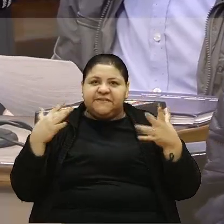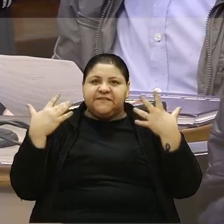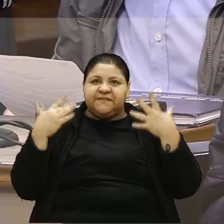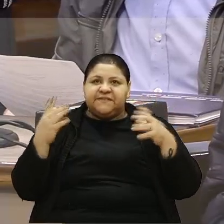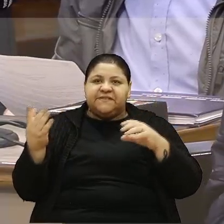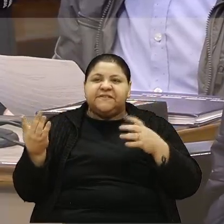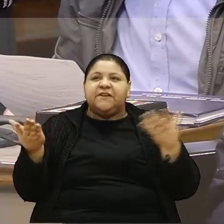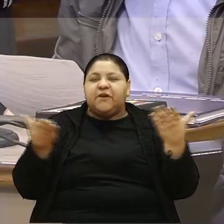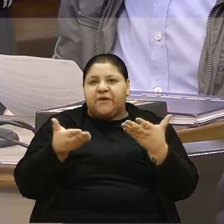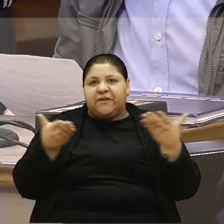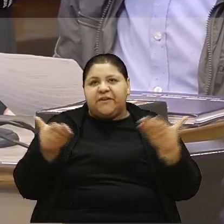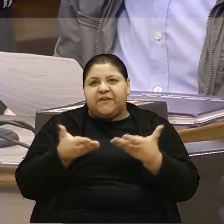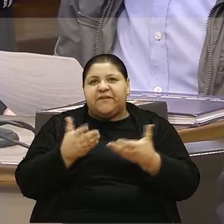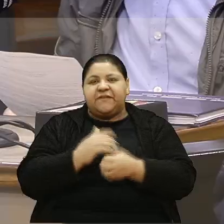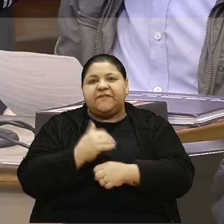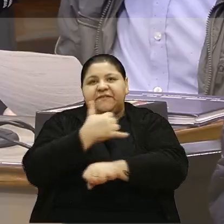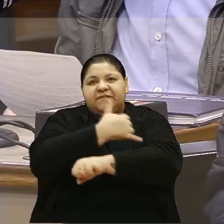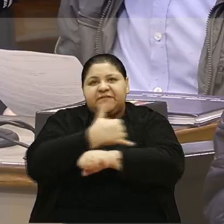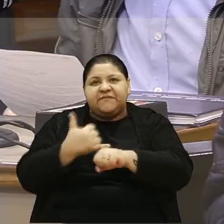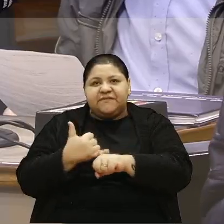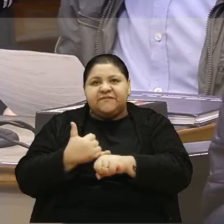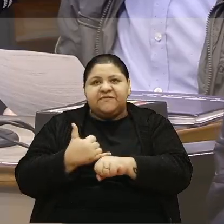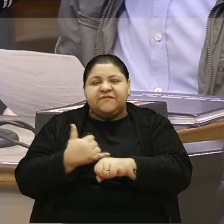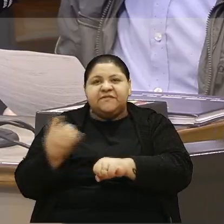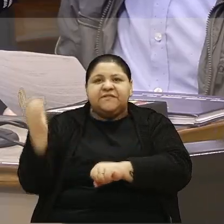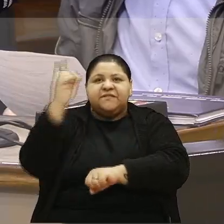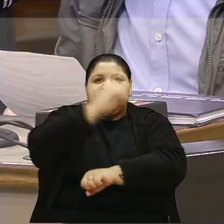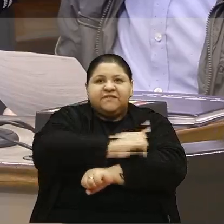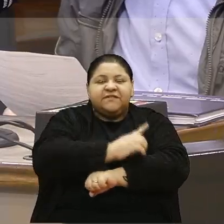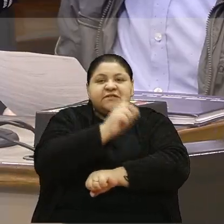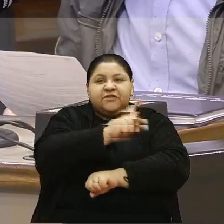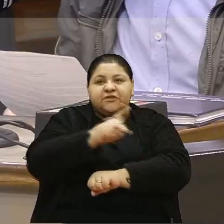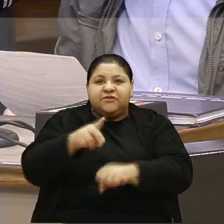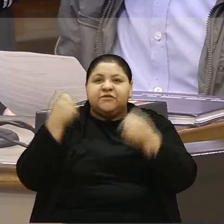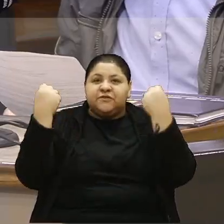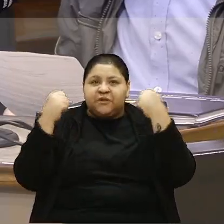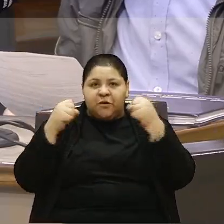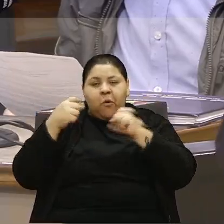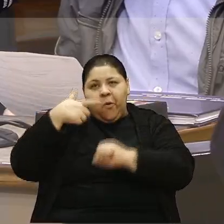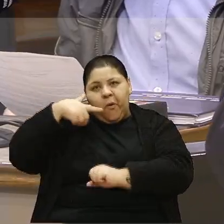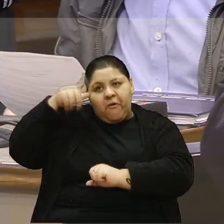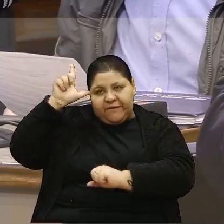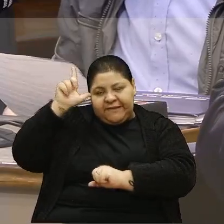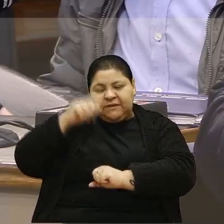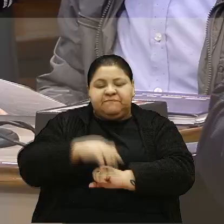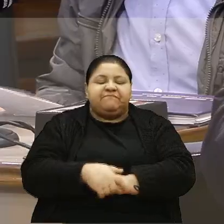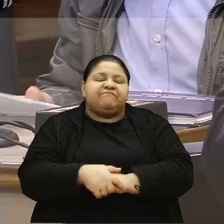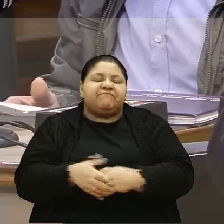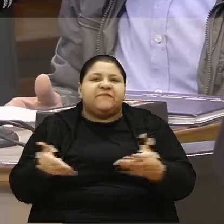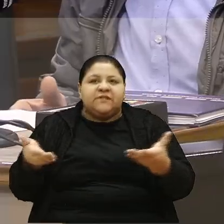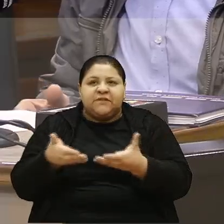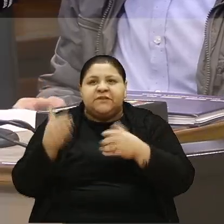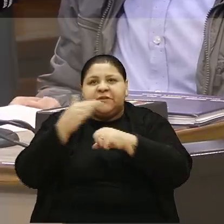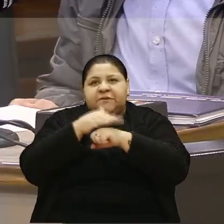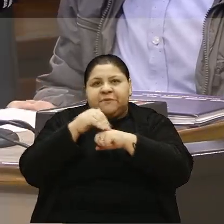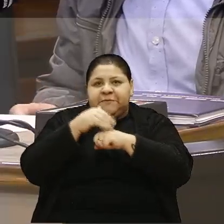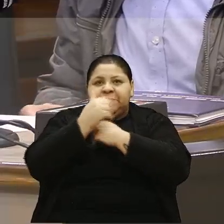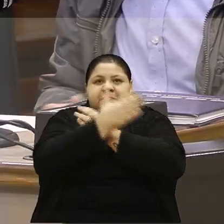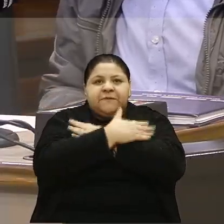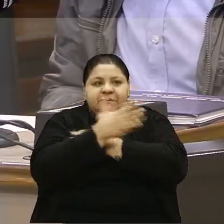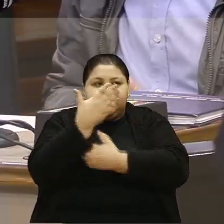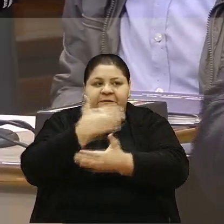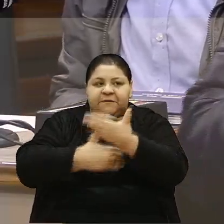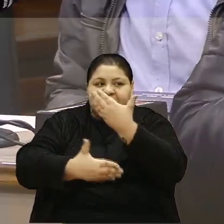no dia de hoje, pela passagem do dia do professor de Educação Física, no dia de ontem, né? Então, quero deixar meu carinho, meu abraço a todos